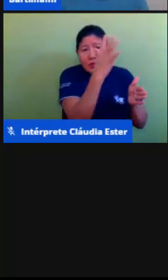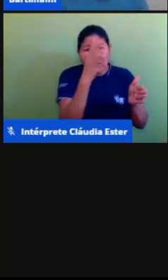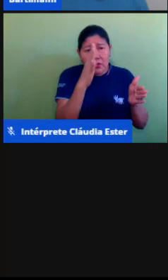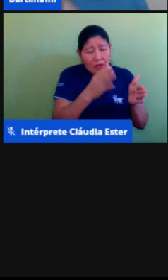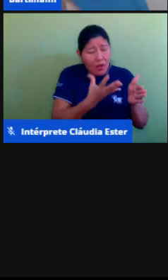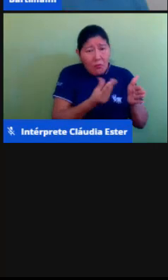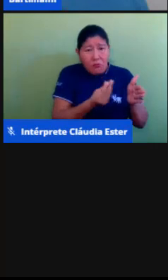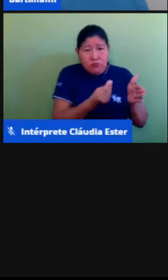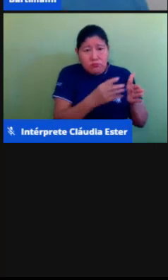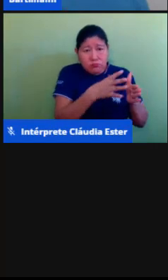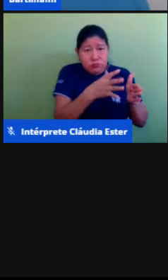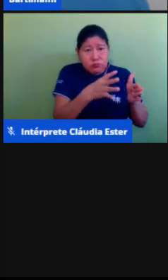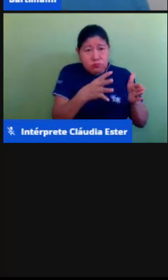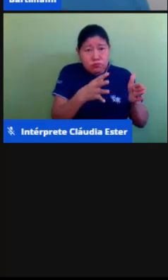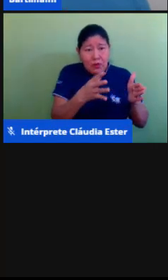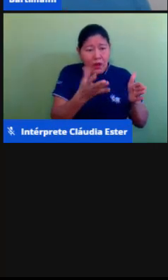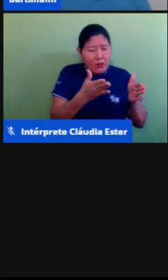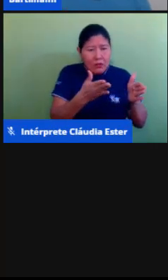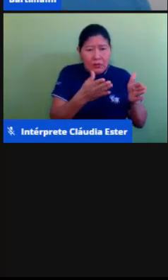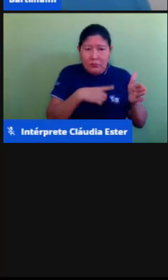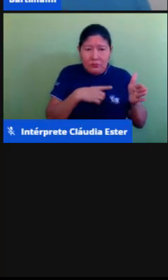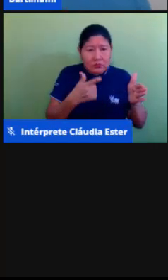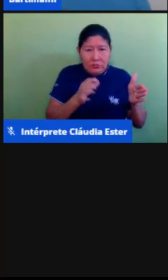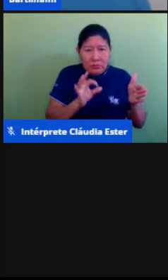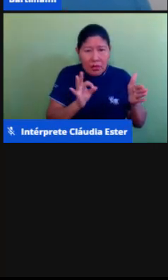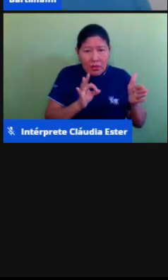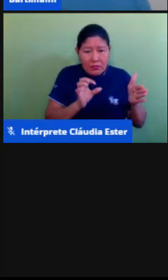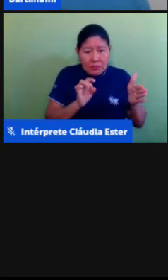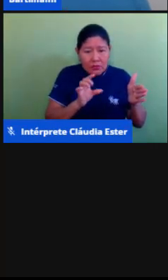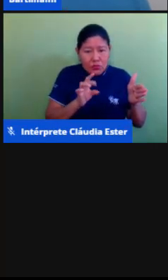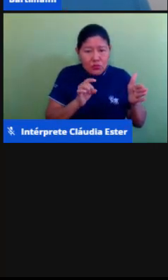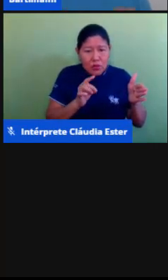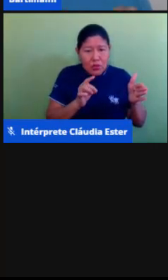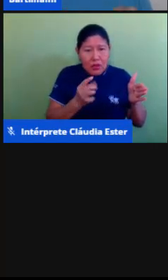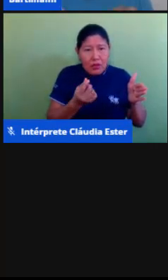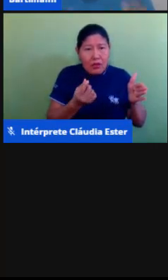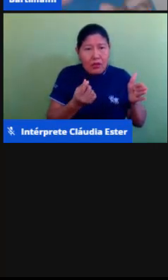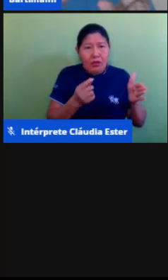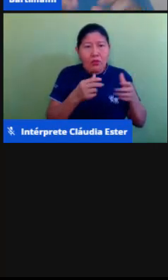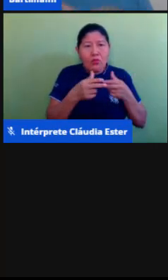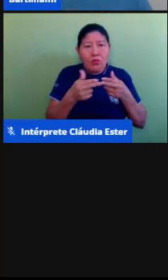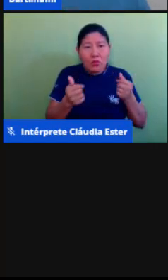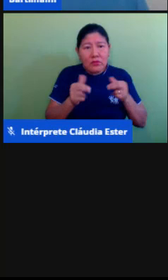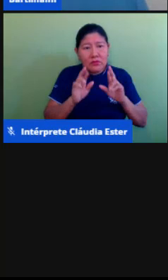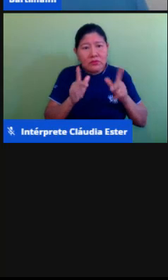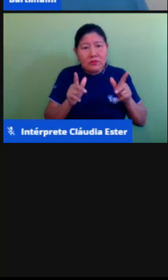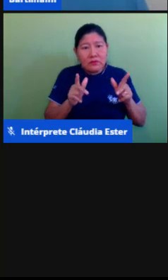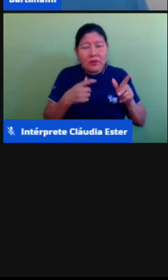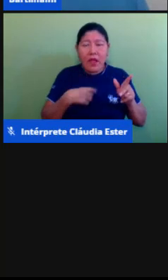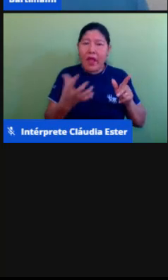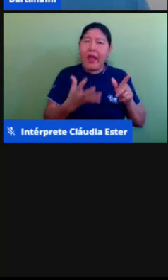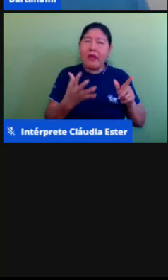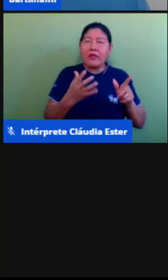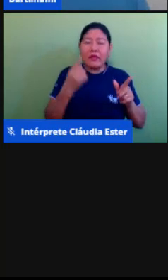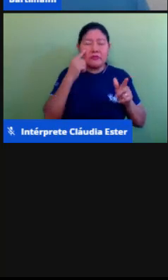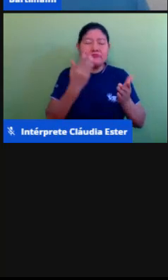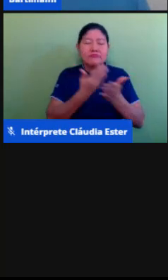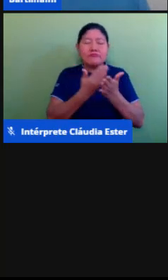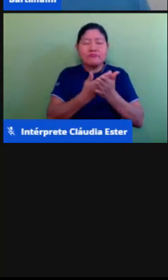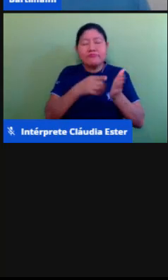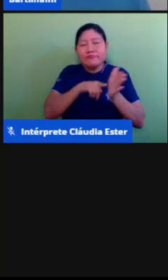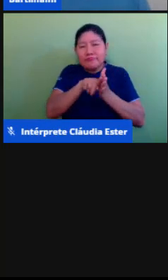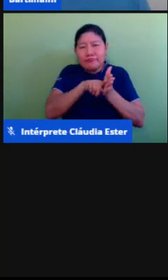aparentemente é uma área de ocupação agropecuária. Eu quero conhecer um pouco mais desse ponto.